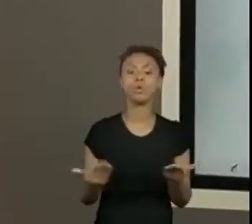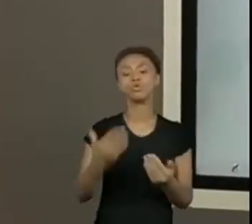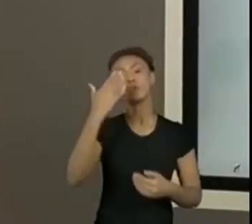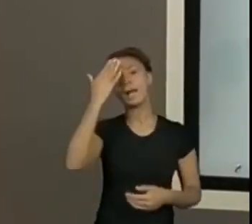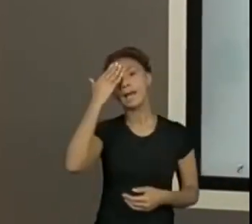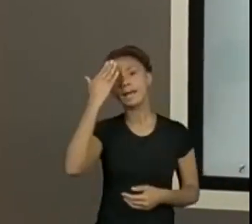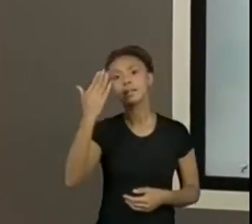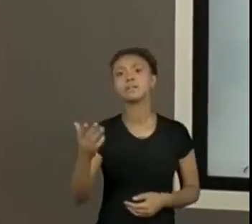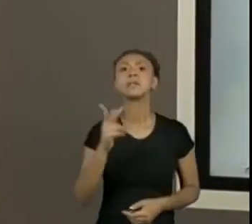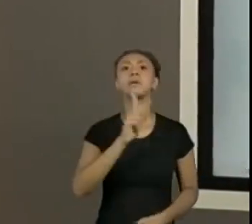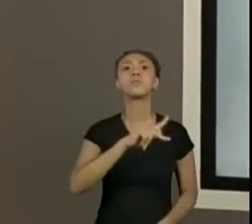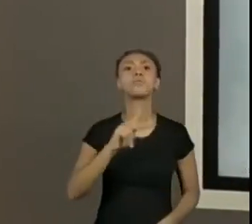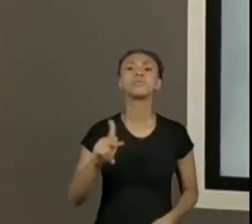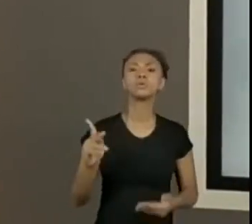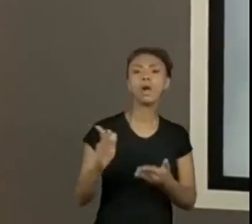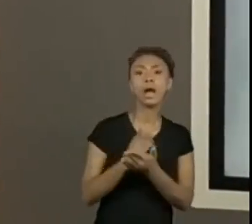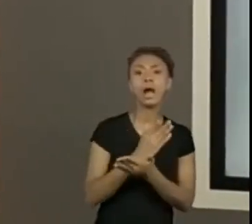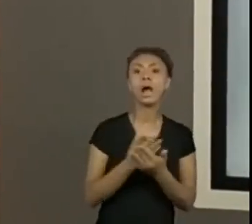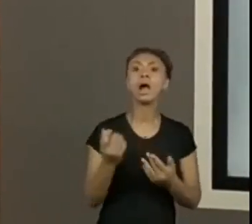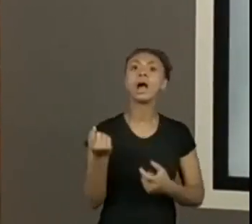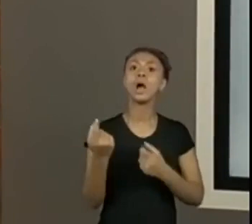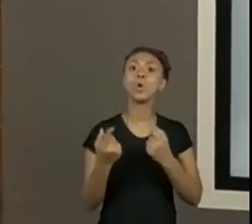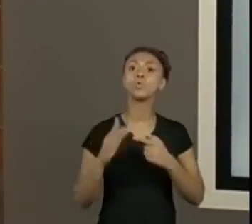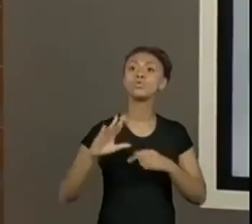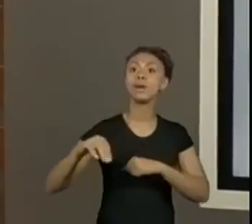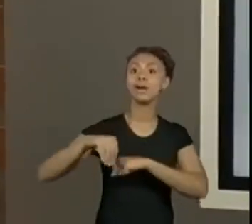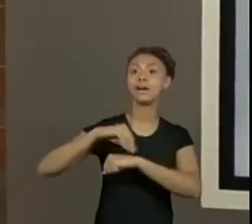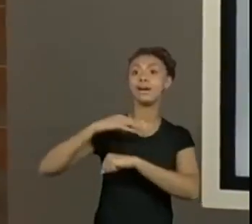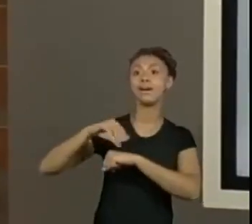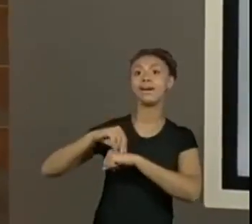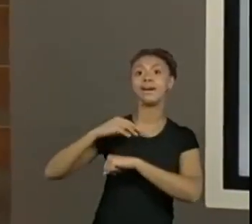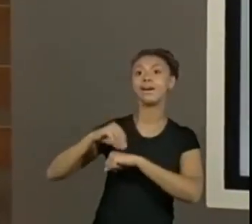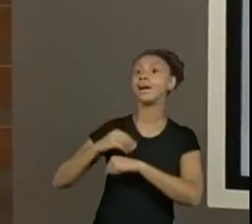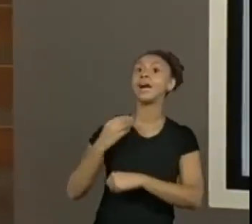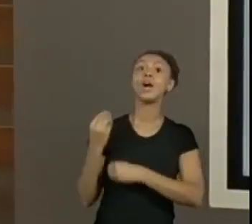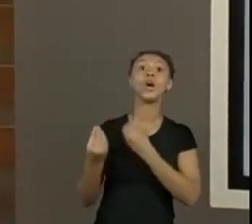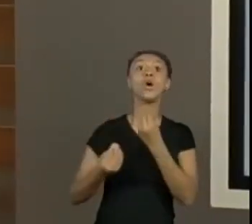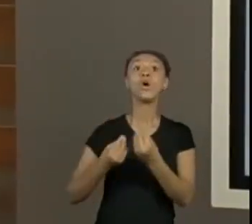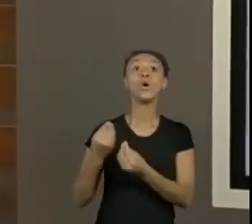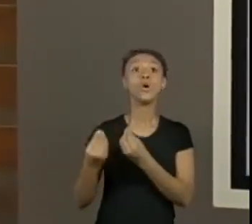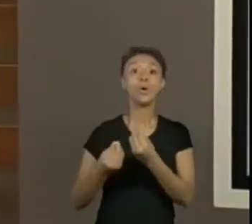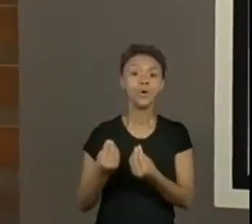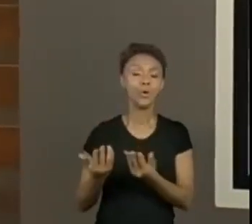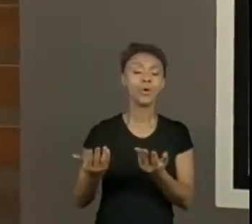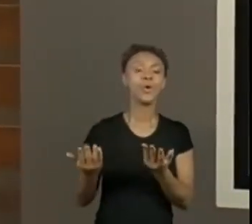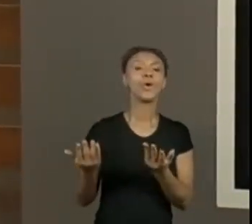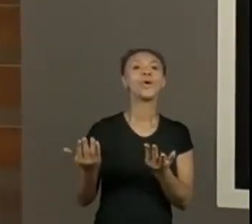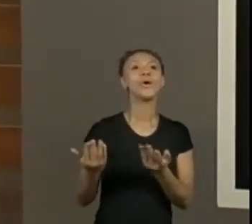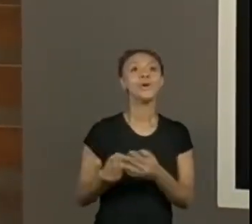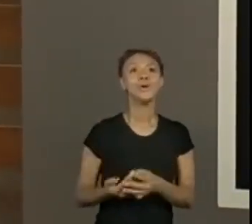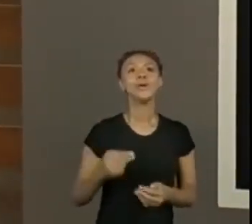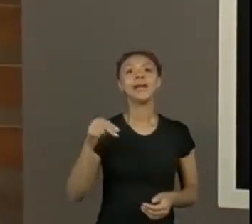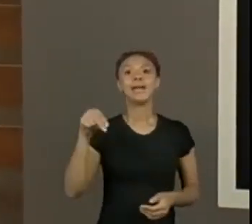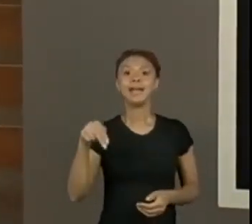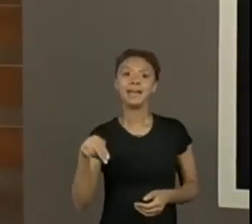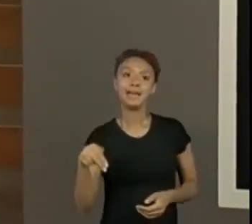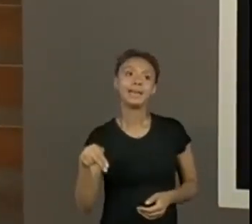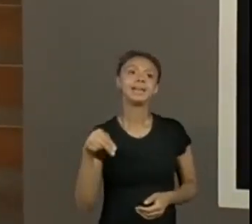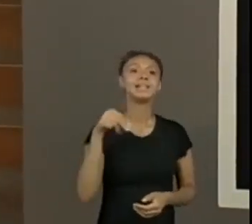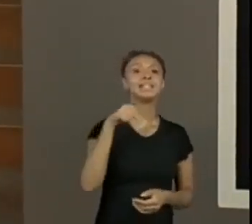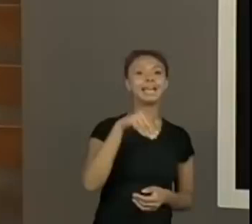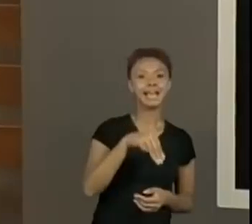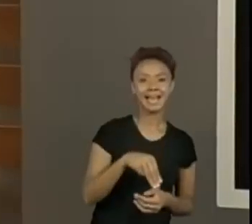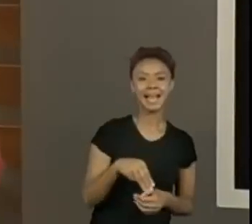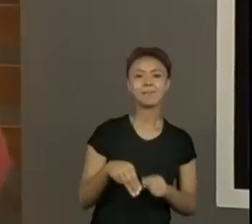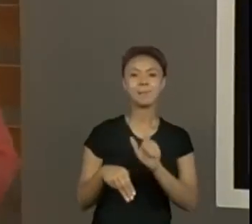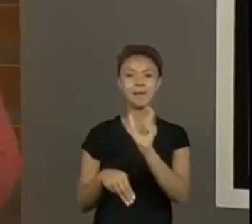agradecendo alguns professores que mandaram sugestões de como abordar lá o uso, né, do M, do N, entre no meio